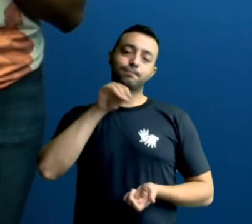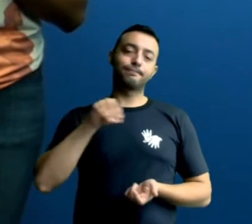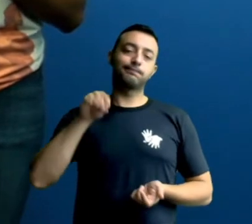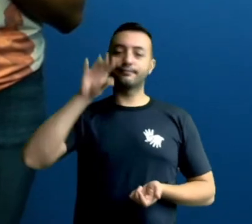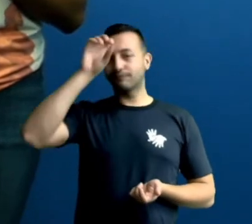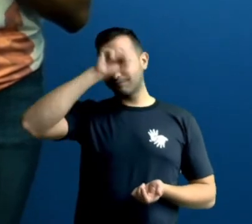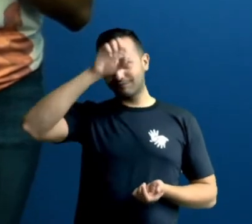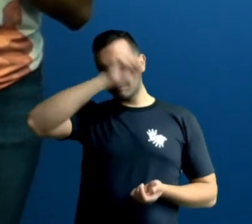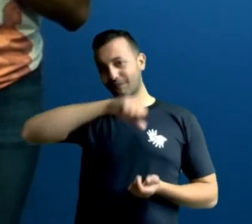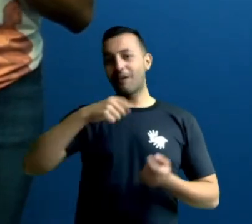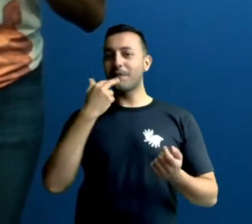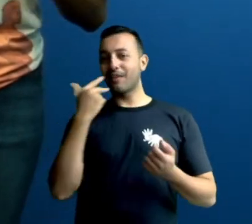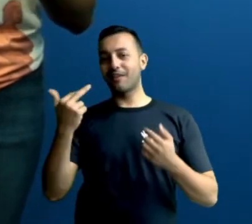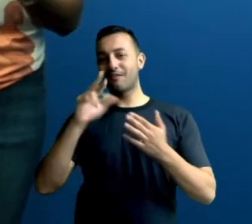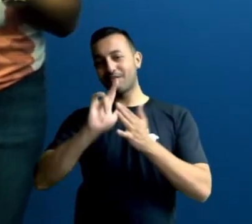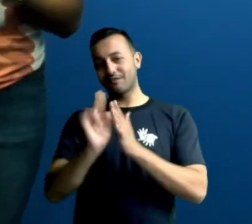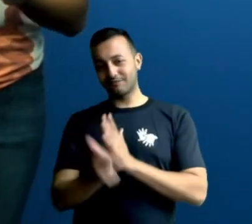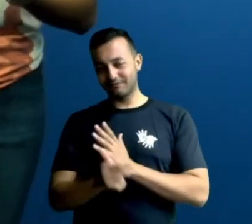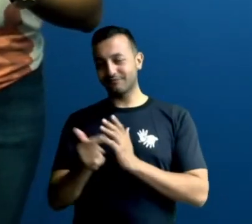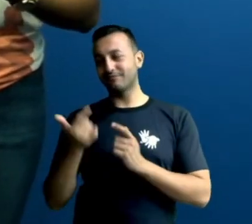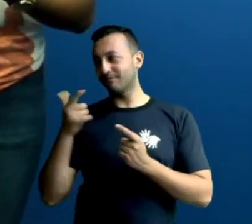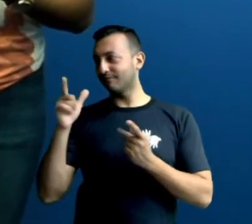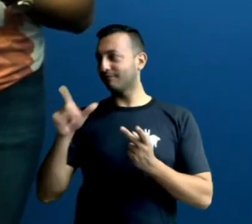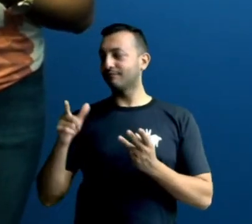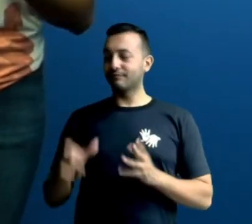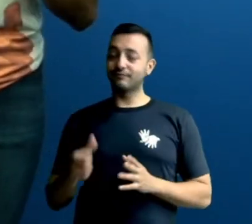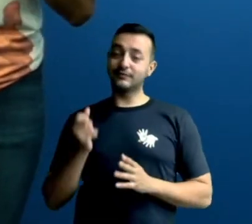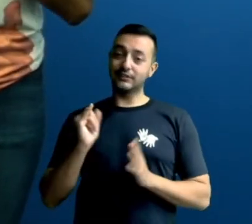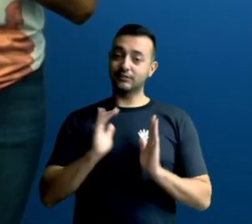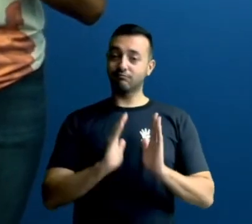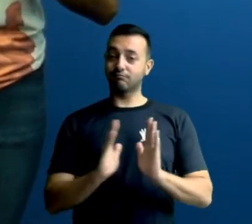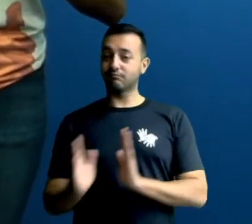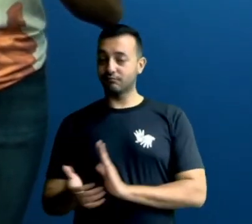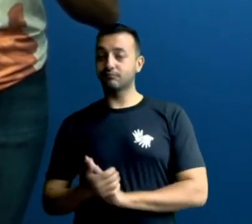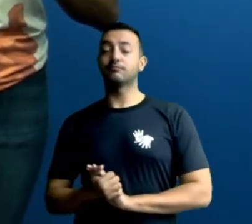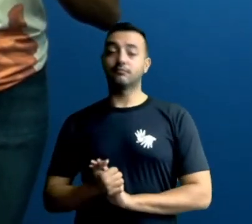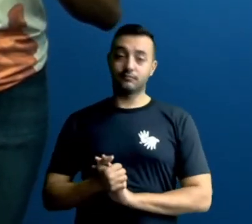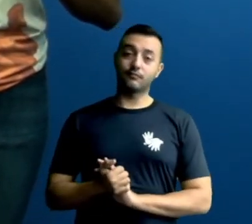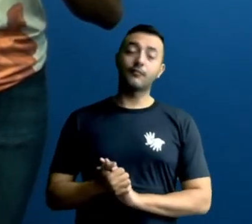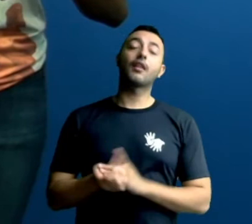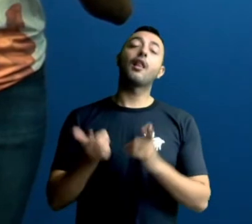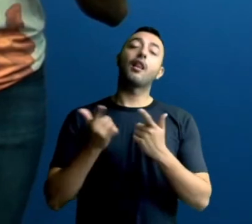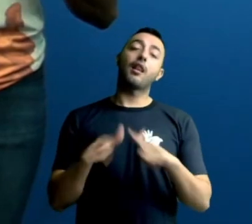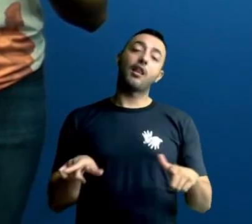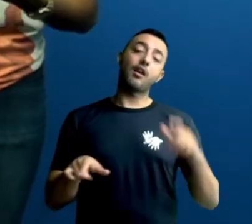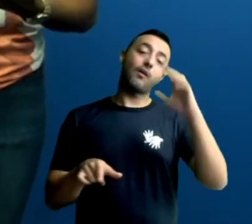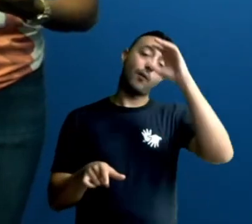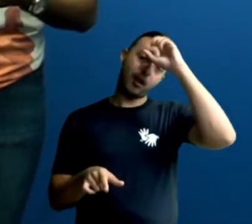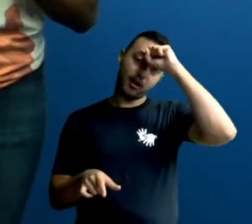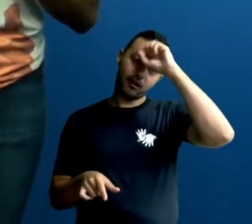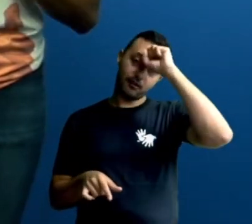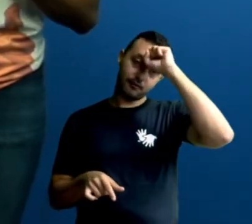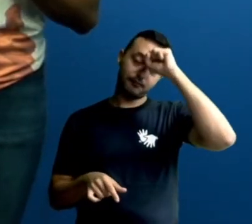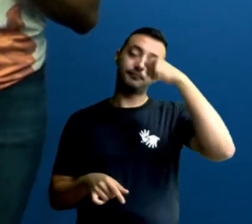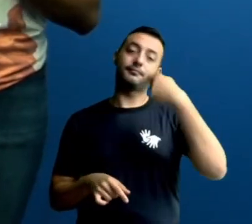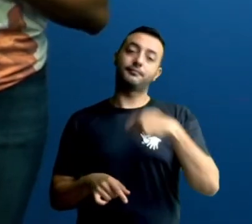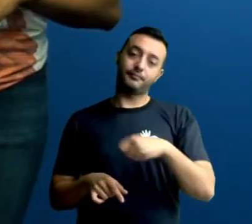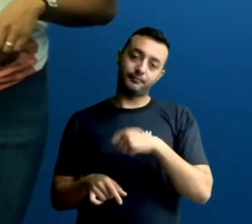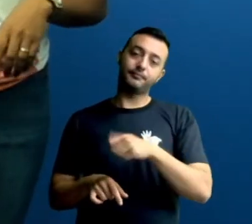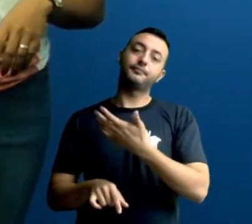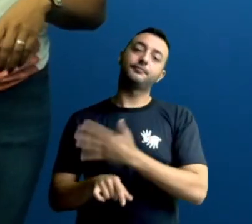no tom certinho, se tem alguma coisa fora do lugar. Toda a língua que a gente está aprendendo, a gente precisa dessa